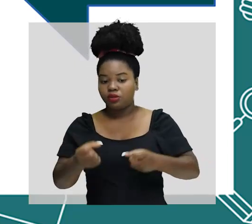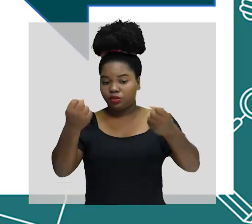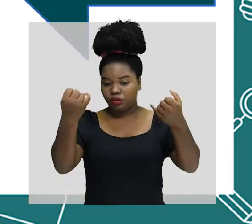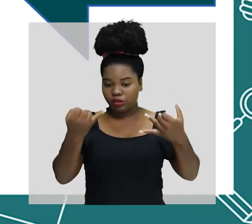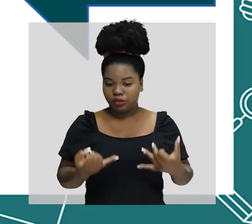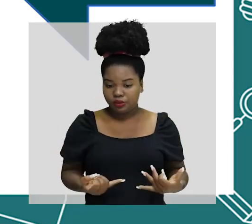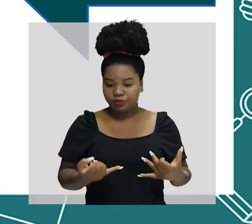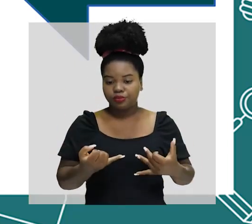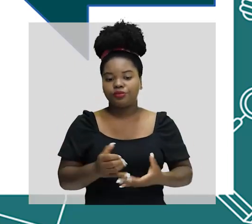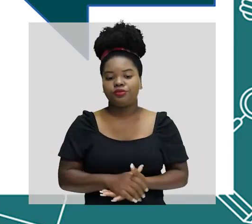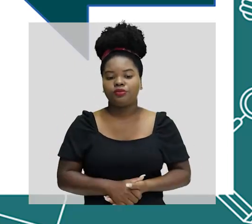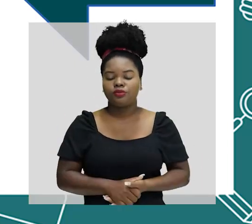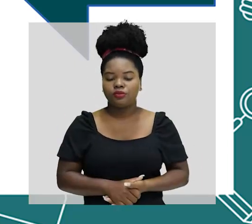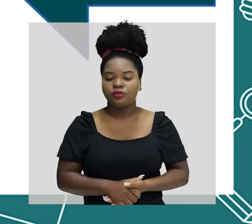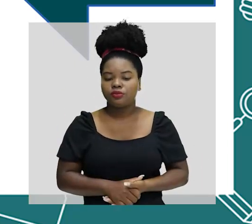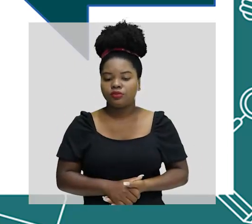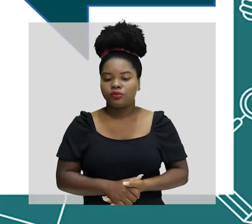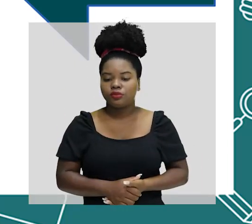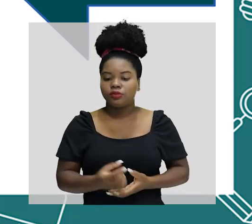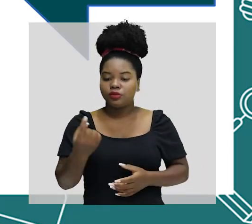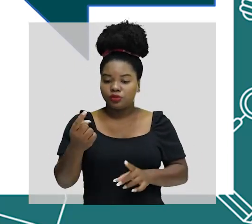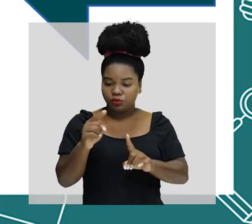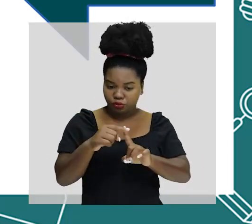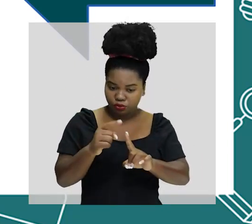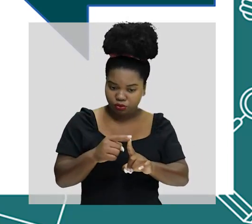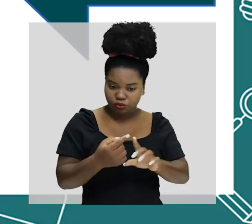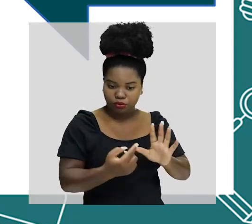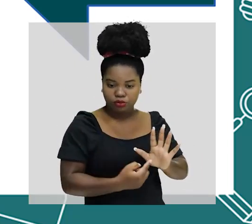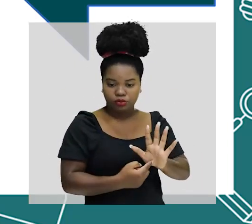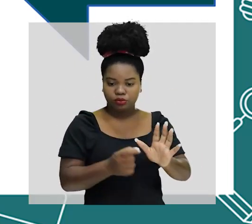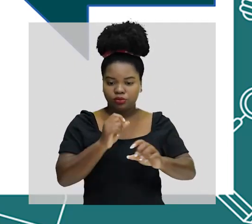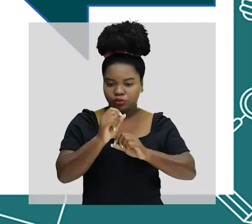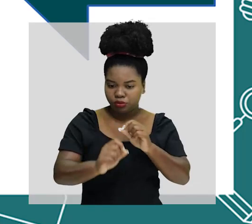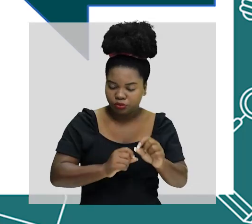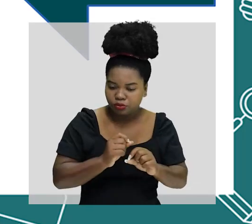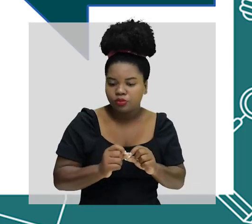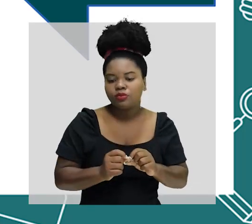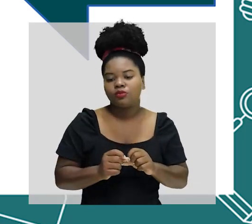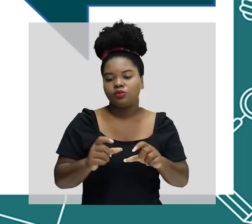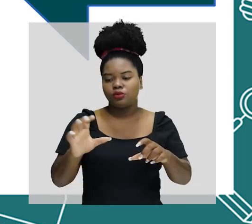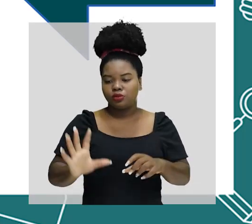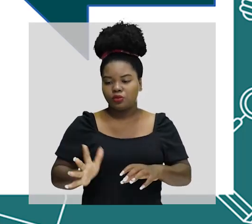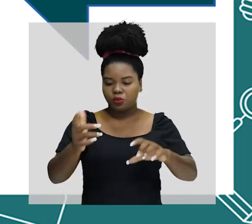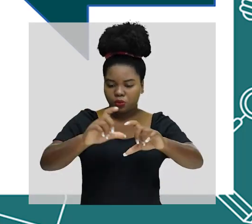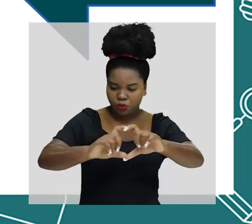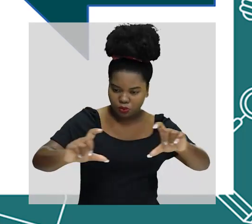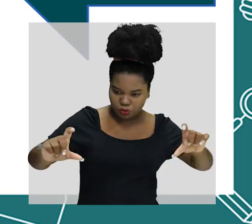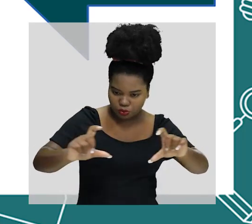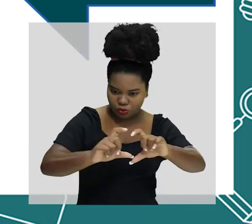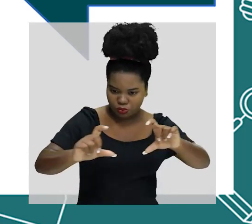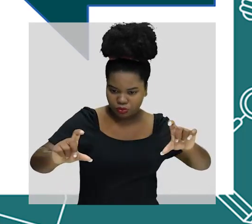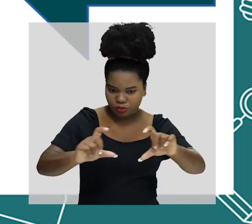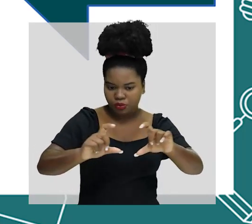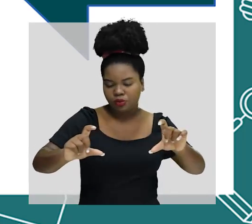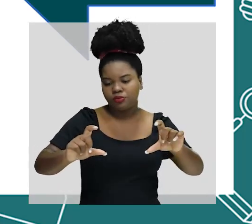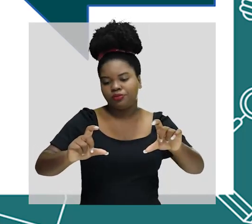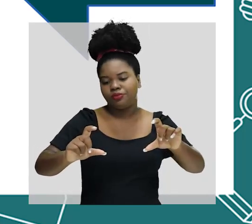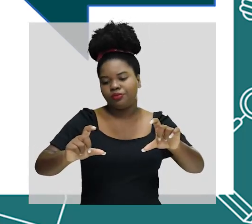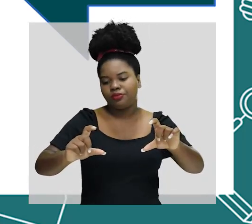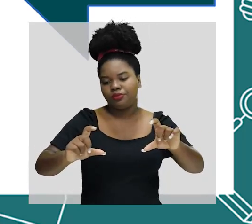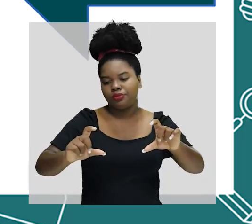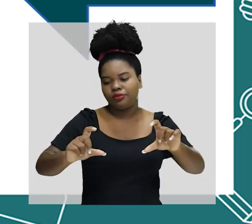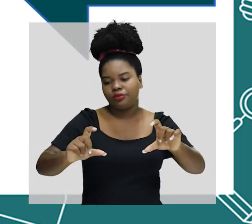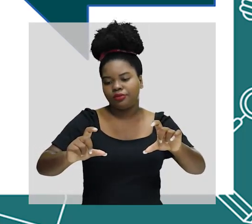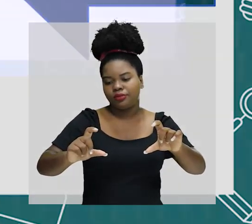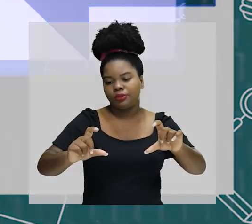uma forma, né, de um aspecto, que demonstra a ação que está, estava ou